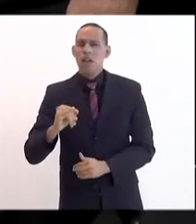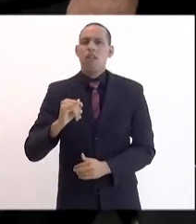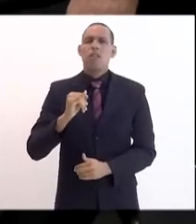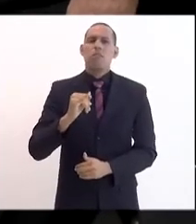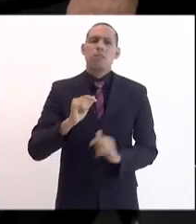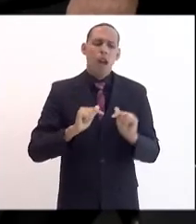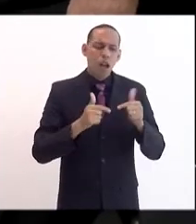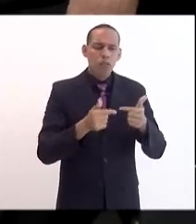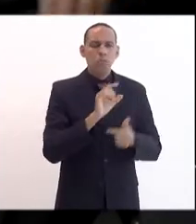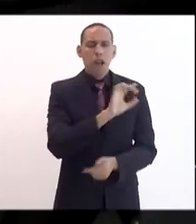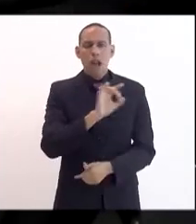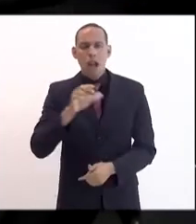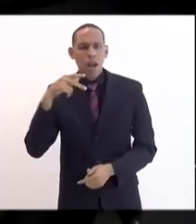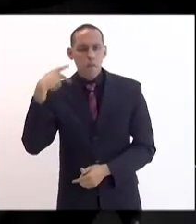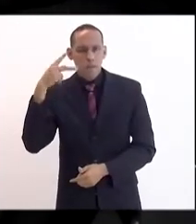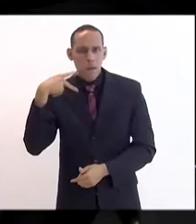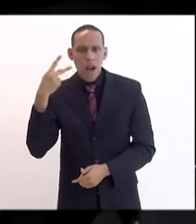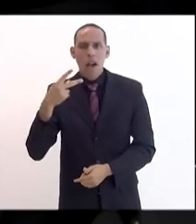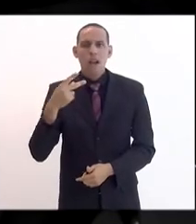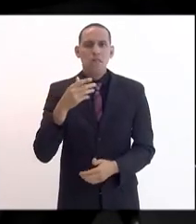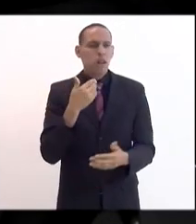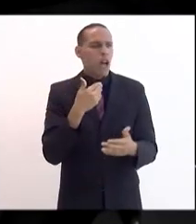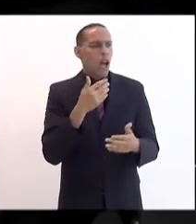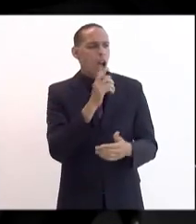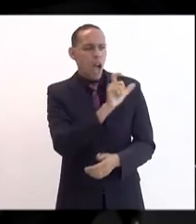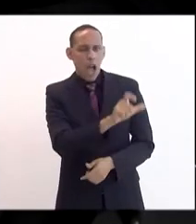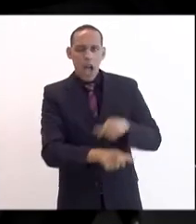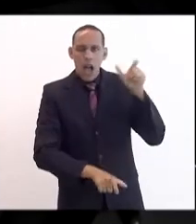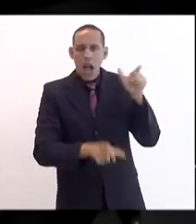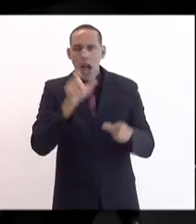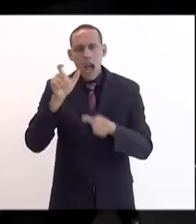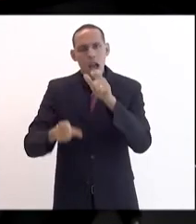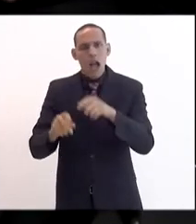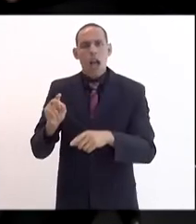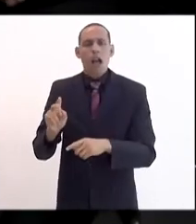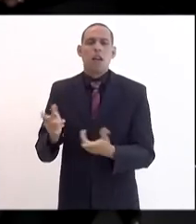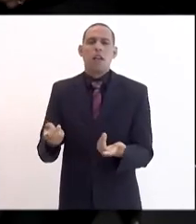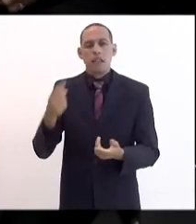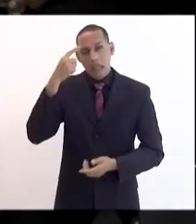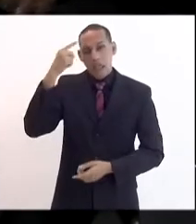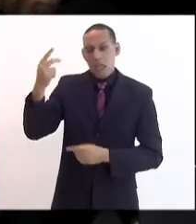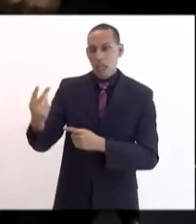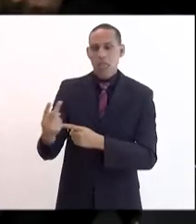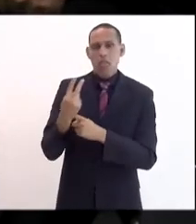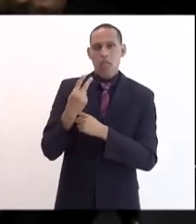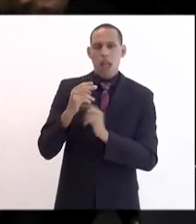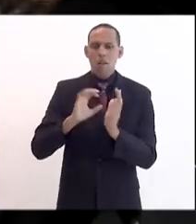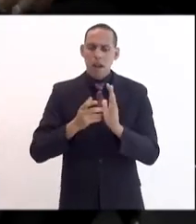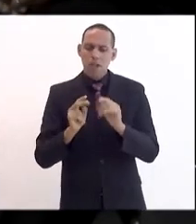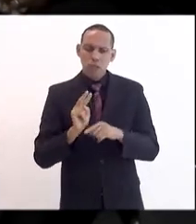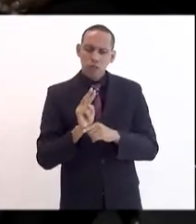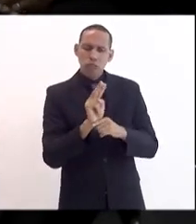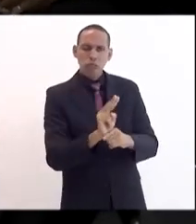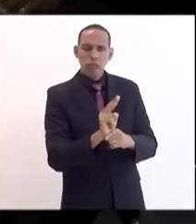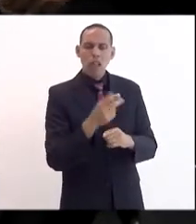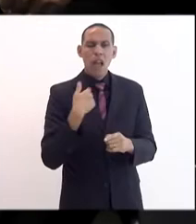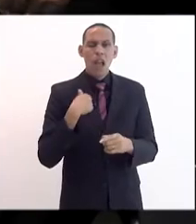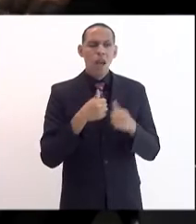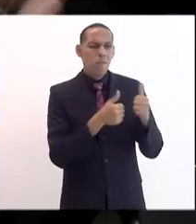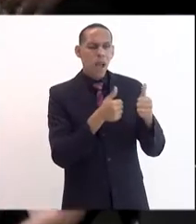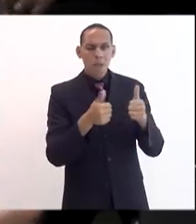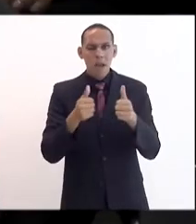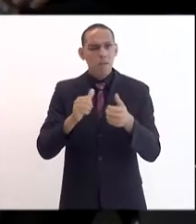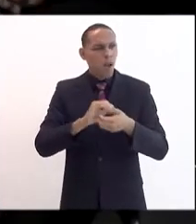de cada parlamentar, cada um defende as suas ideias, defende seu partido. Eu me dou bem aqui com todo mundo,